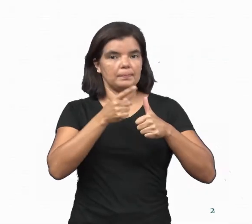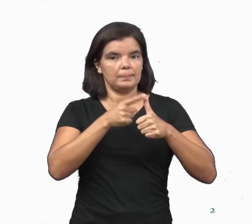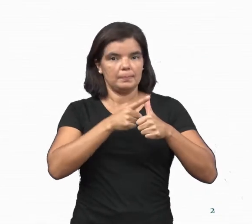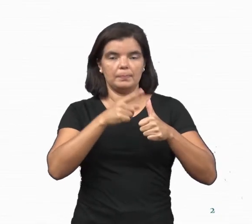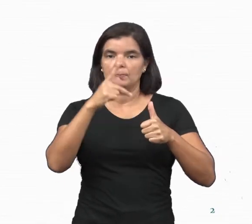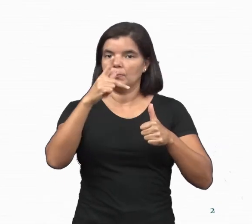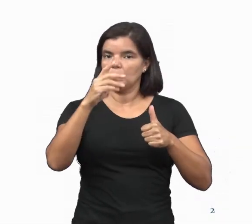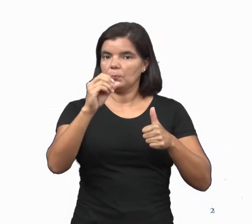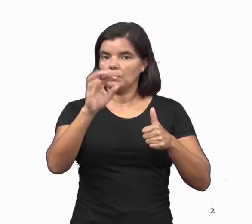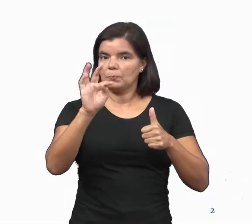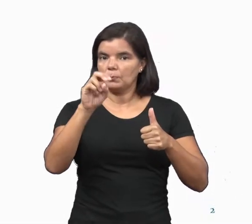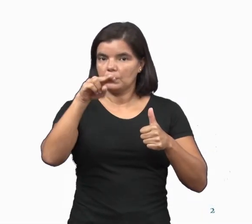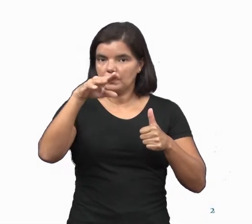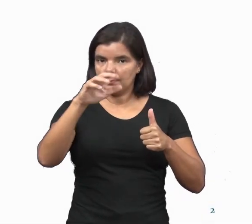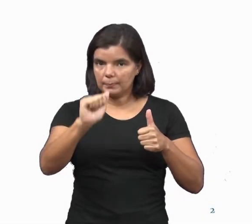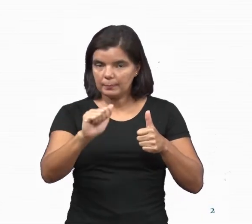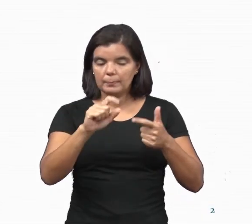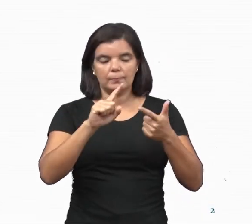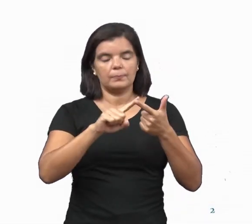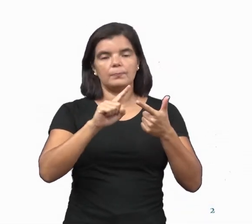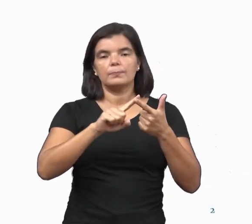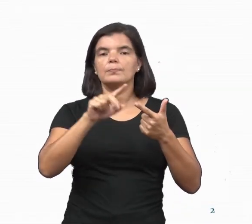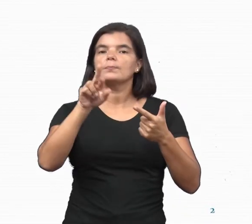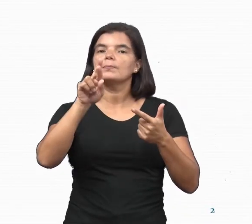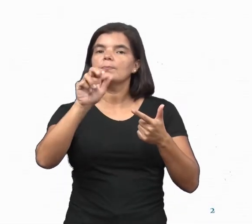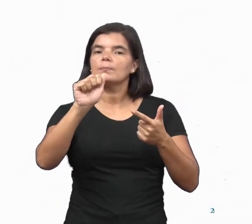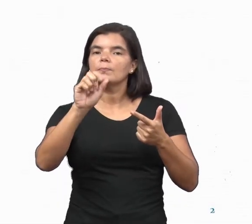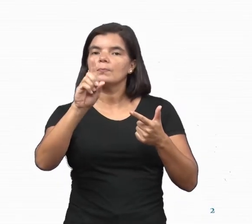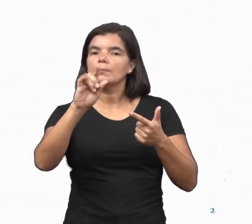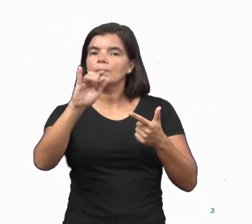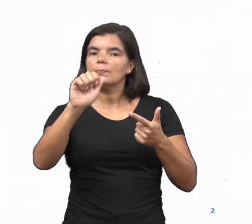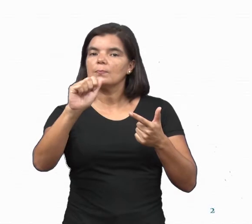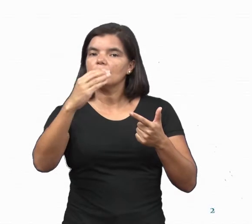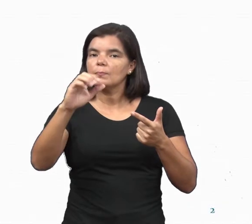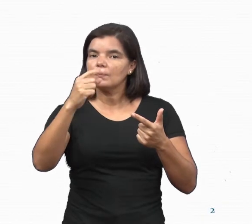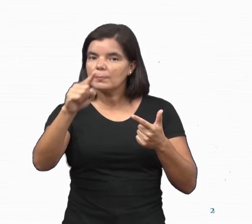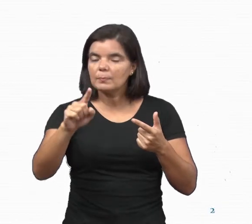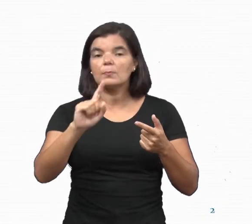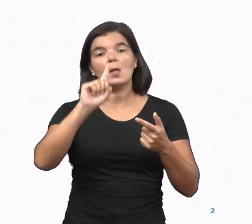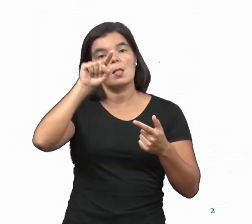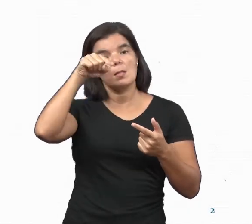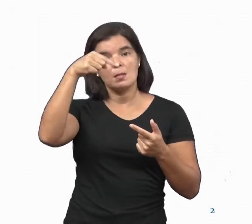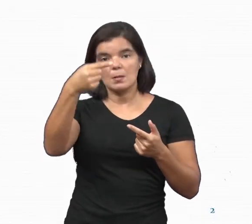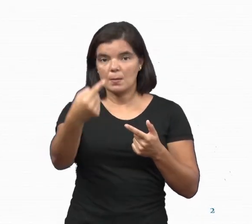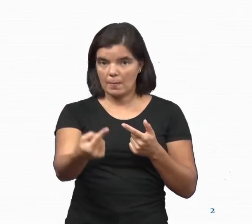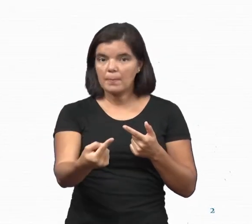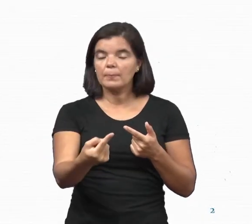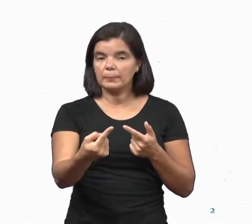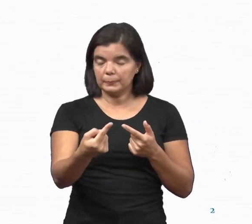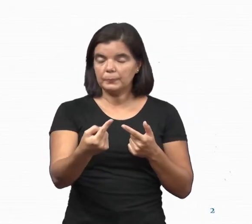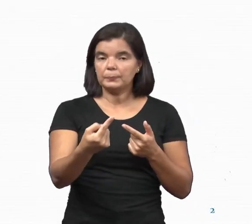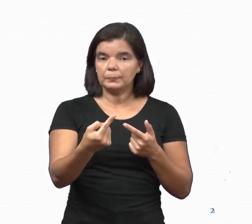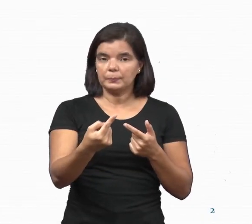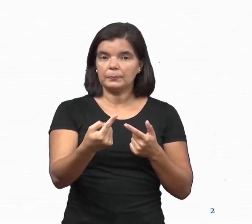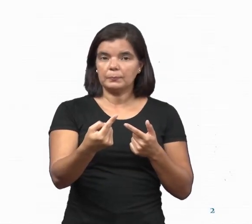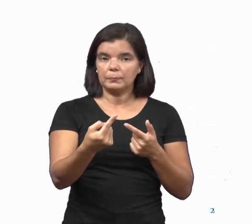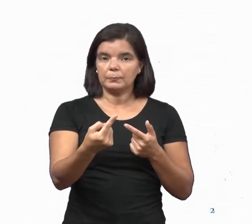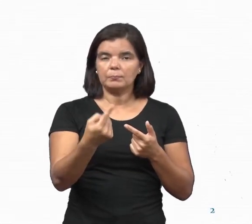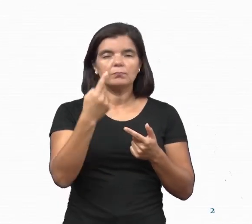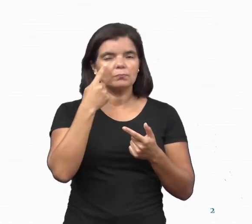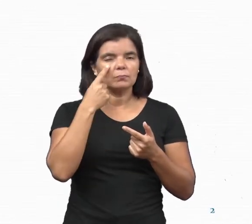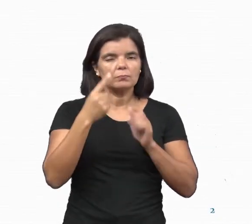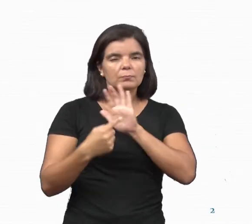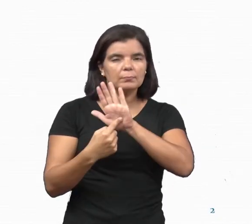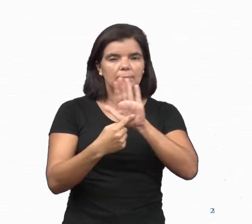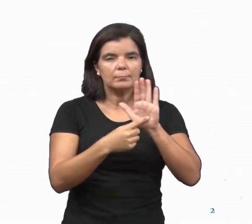radiciação. Aqui vier primeiro, na forma de leitura, tá bom? Depois que e aí são esses... Só para a gente